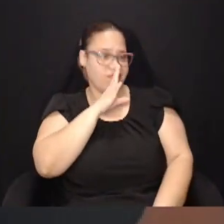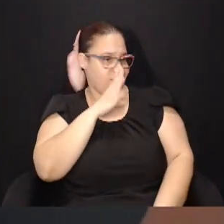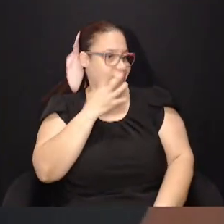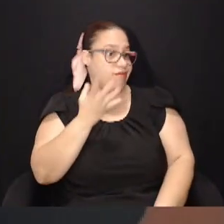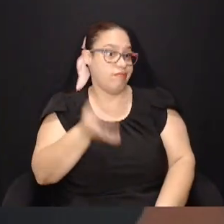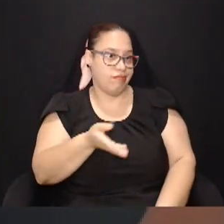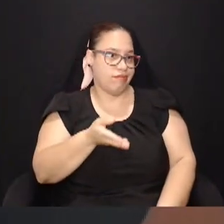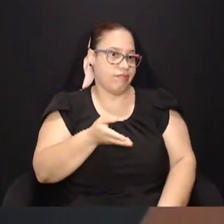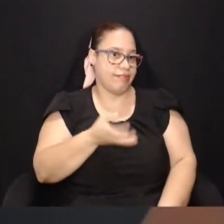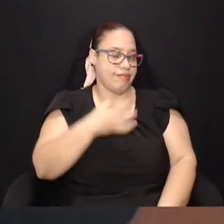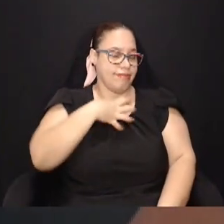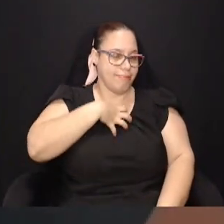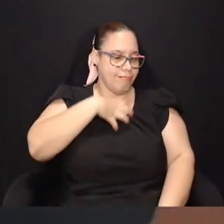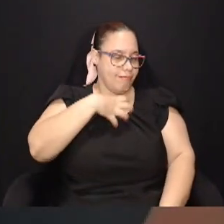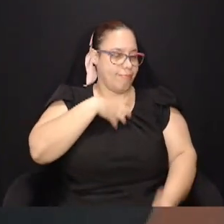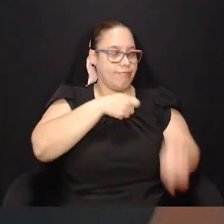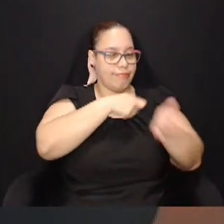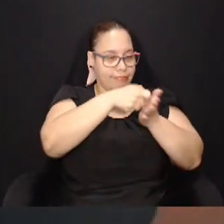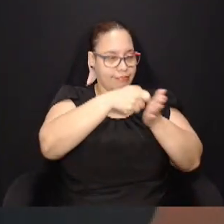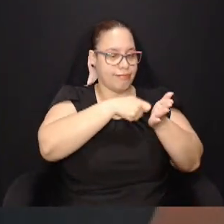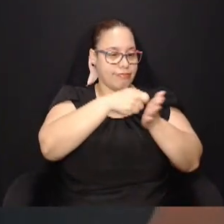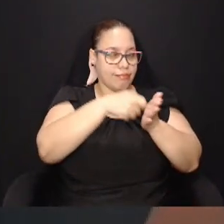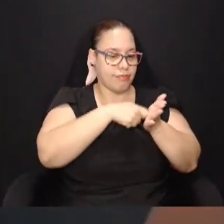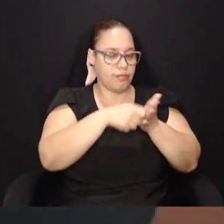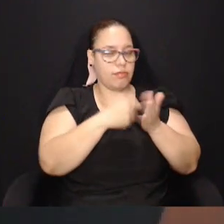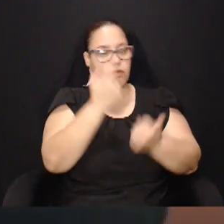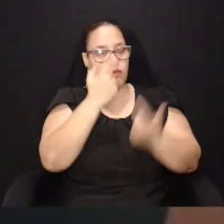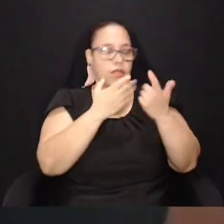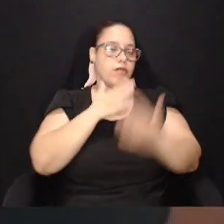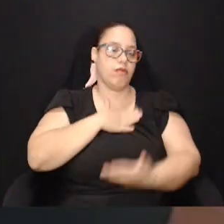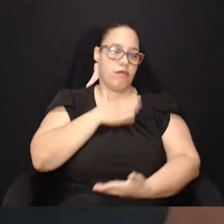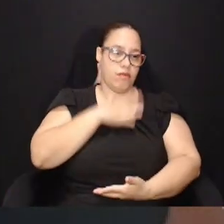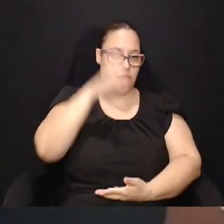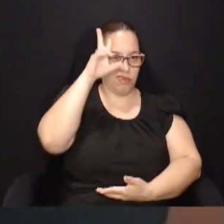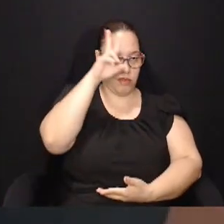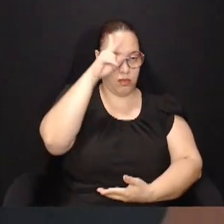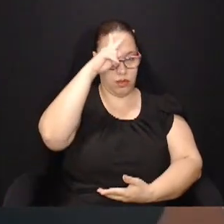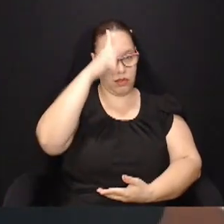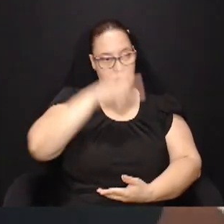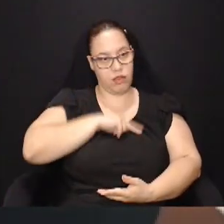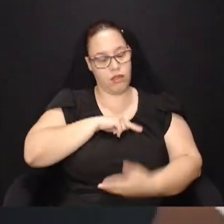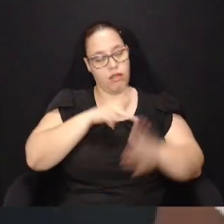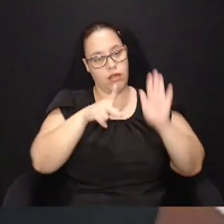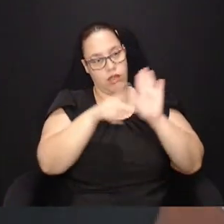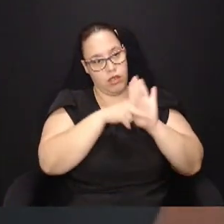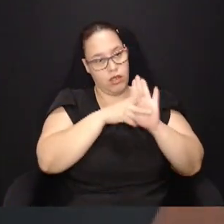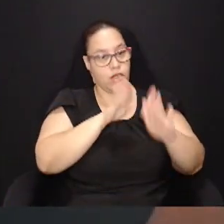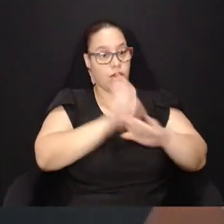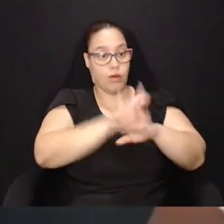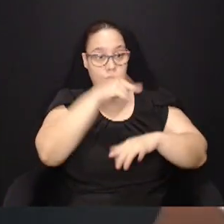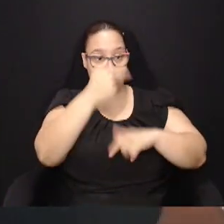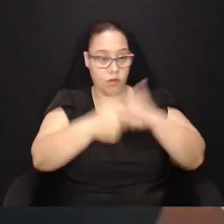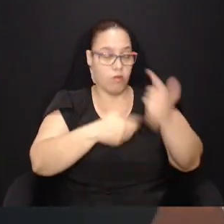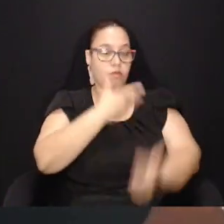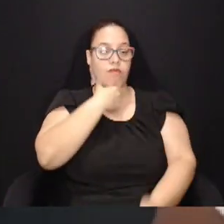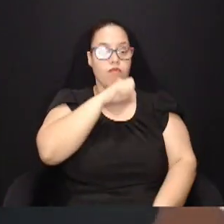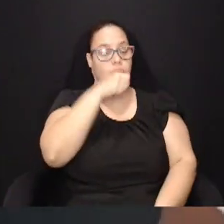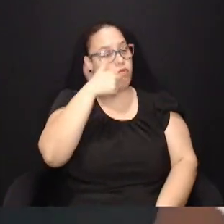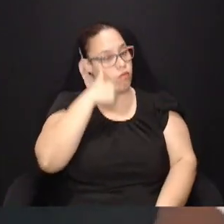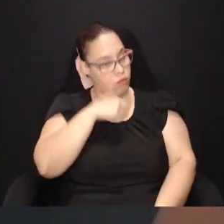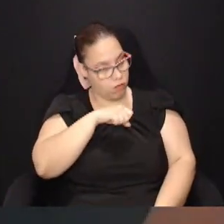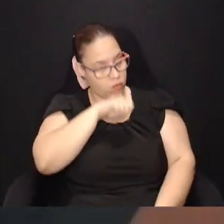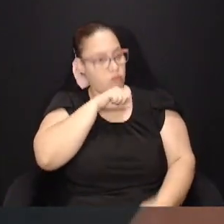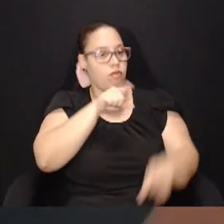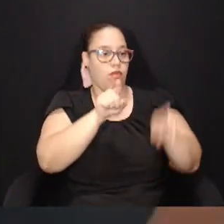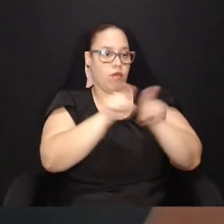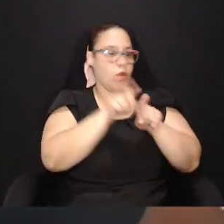para escrever, contar um pouco sobre a minha história, sobre o que eu vivi, para poder ajudar outros pais, outras mães a